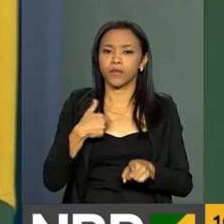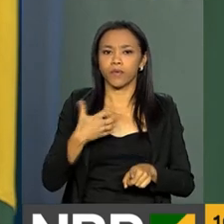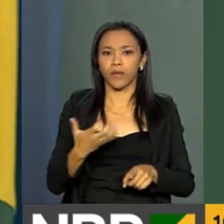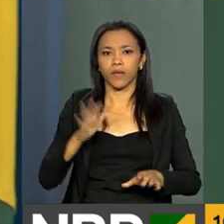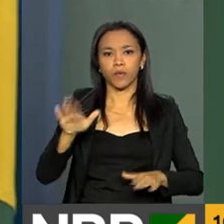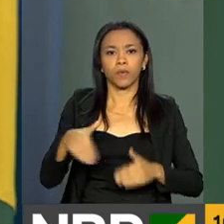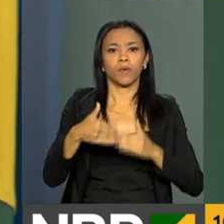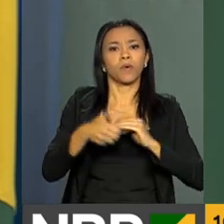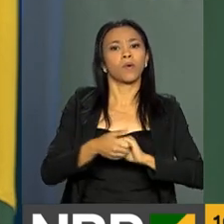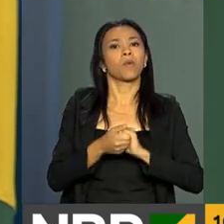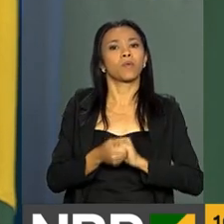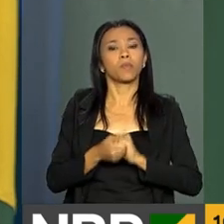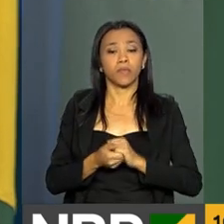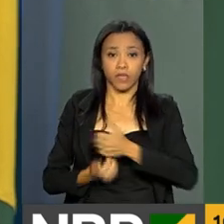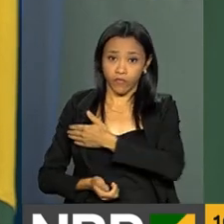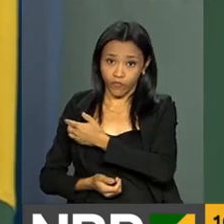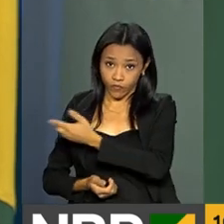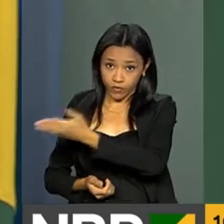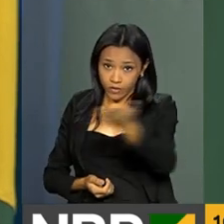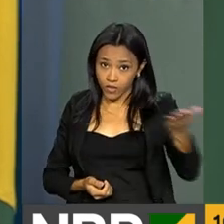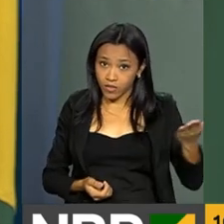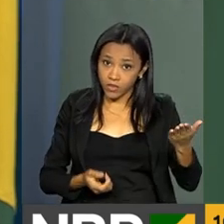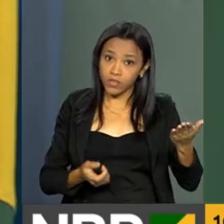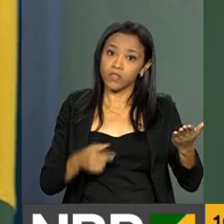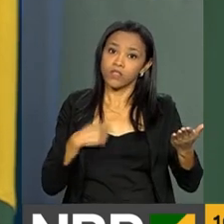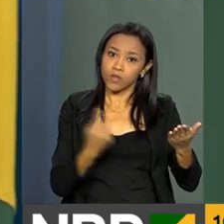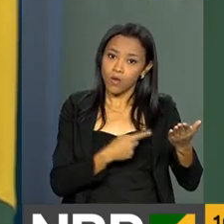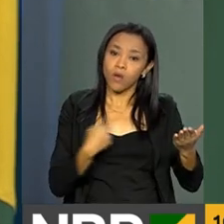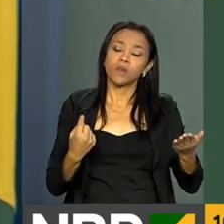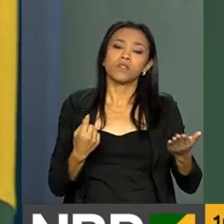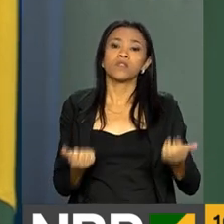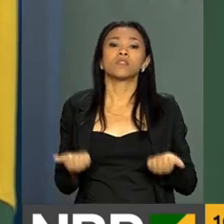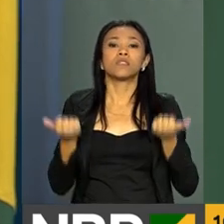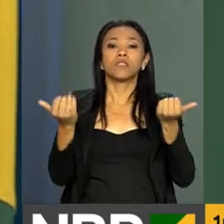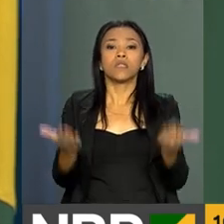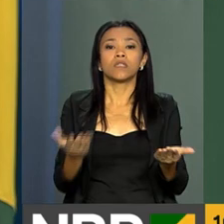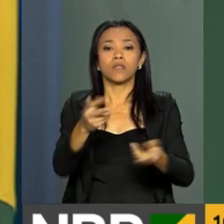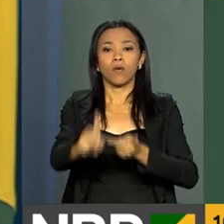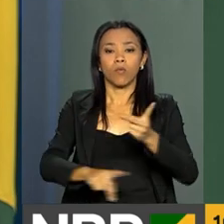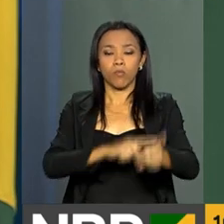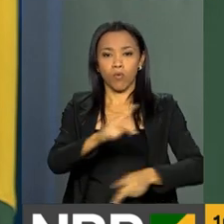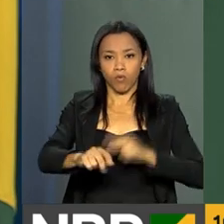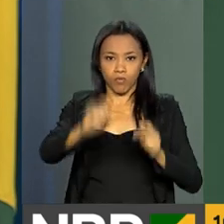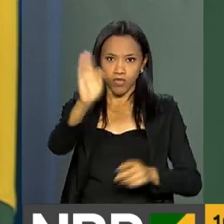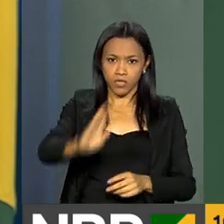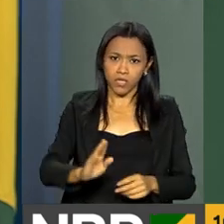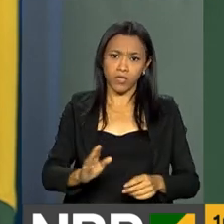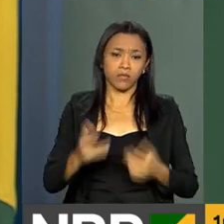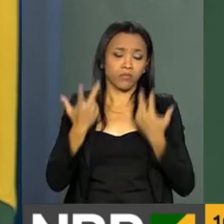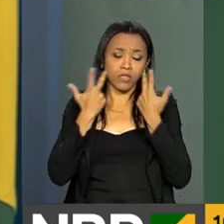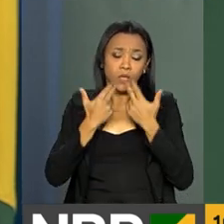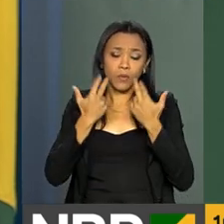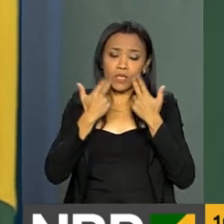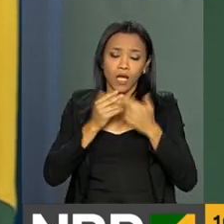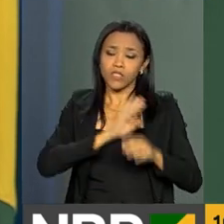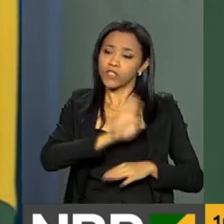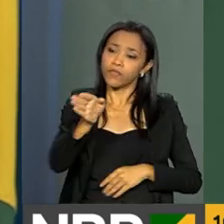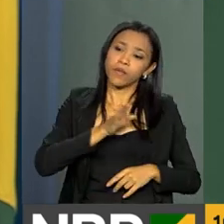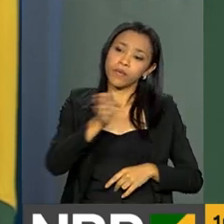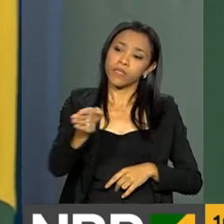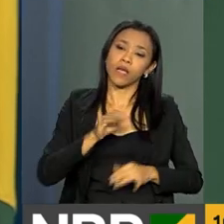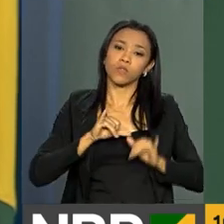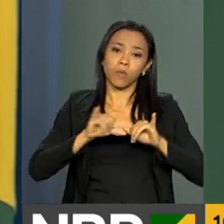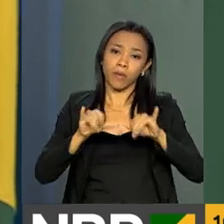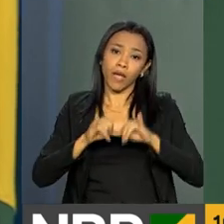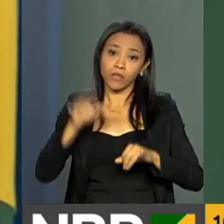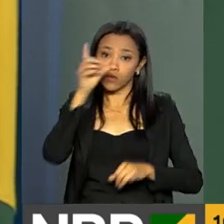a possibilidade que os senhores e nós todos estamos dando ao povo brasileiro de frequentar com toda tranquilidade os supermercados